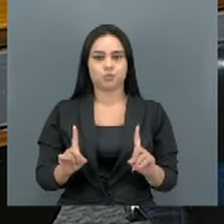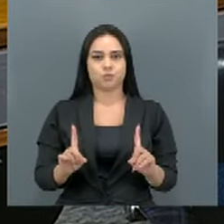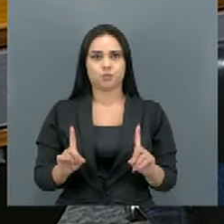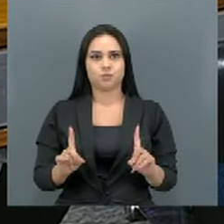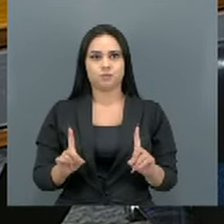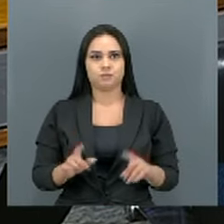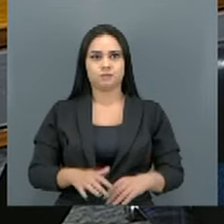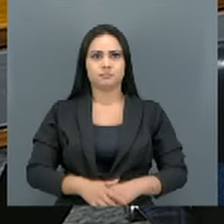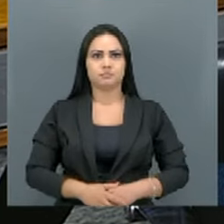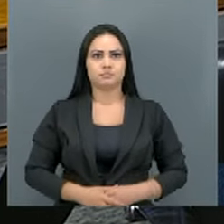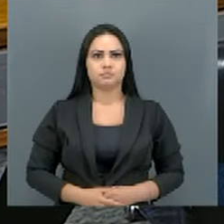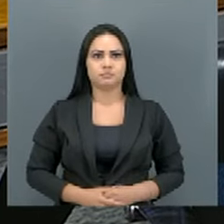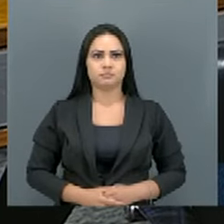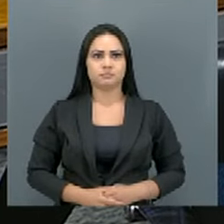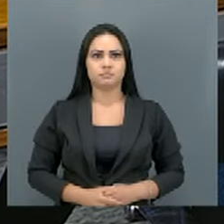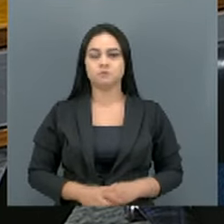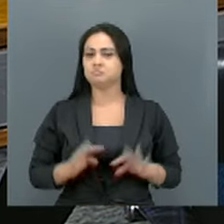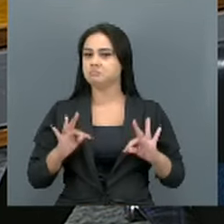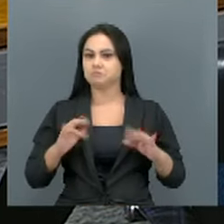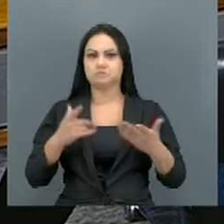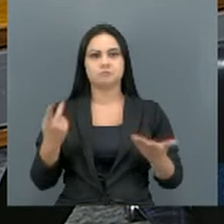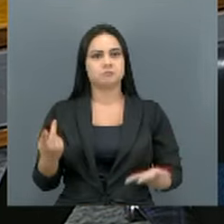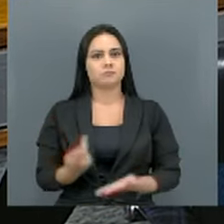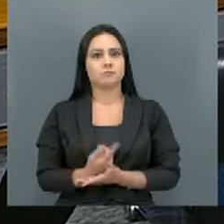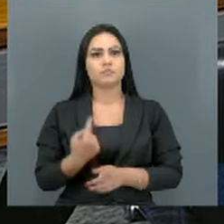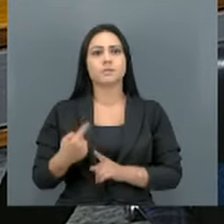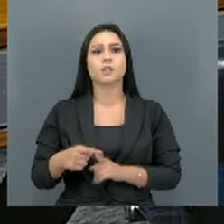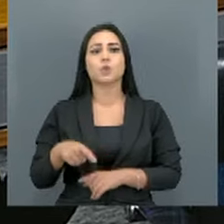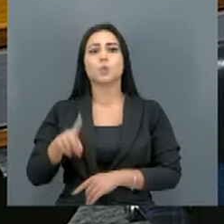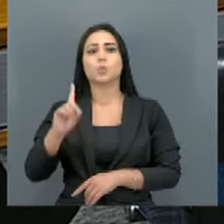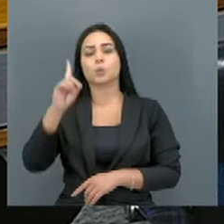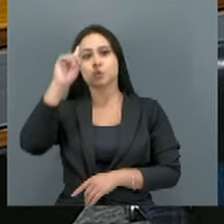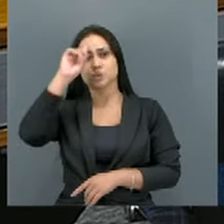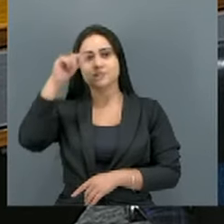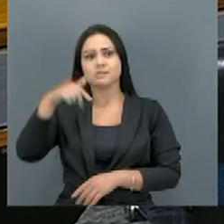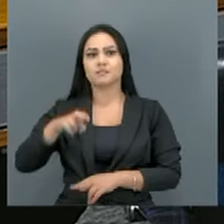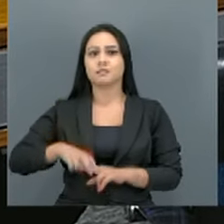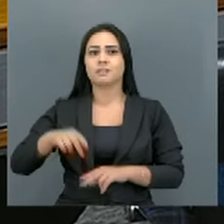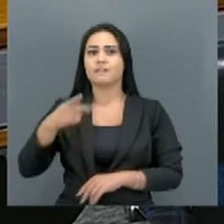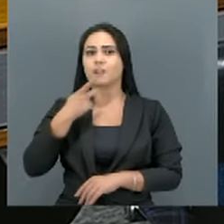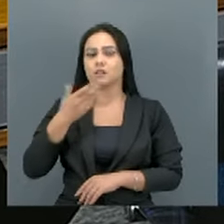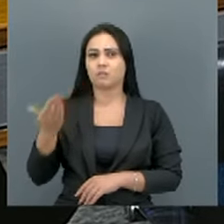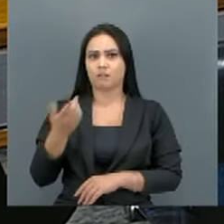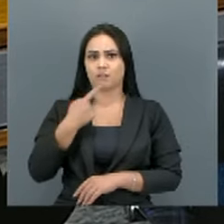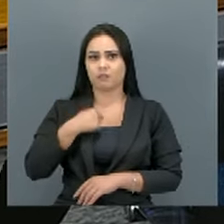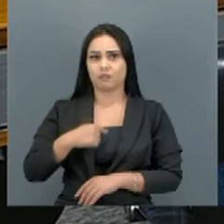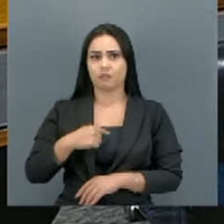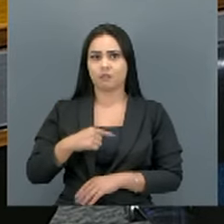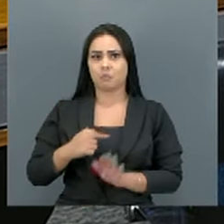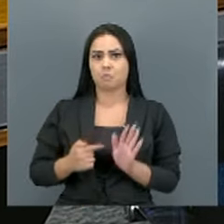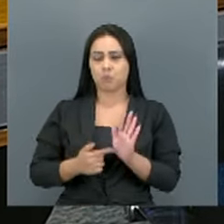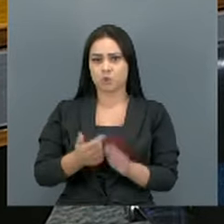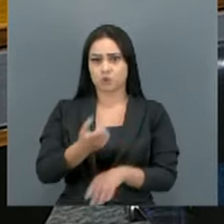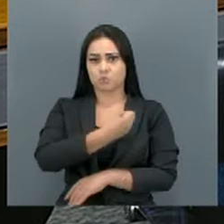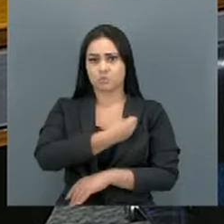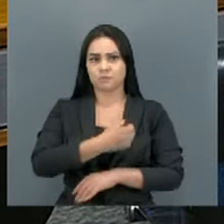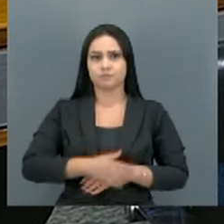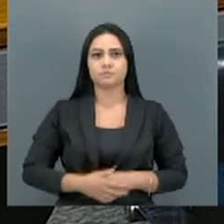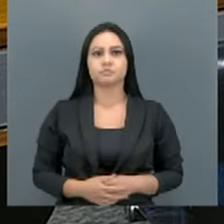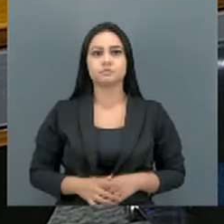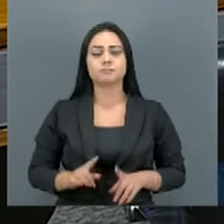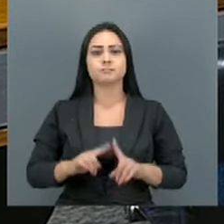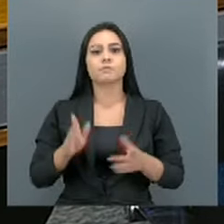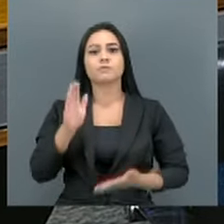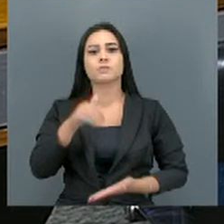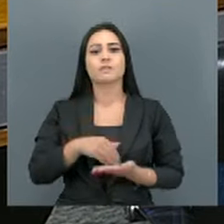frente a frente, tudo isso. Porque um dia senta um aqui e diz o que quer e mostra os números. Mas a